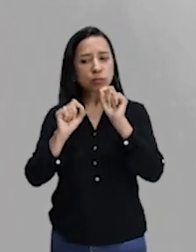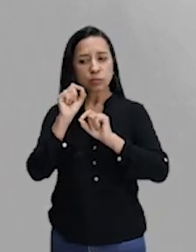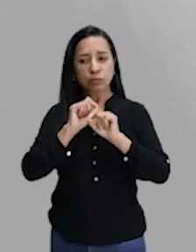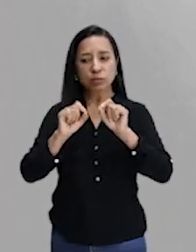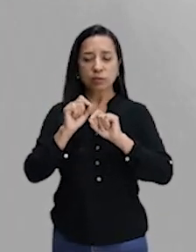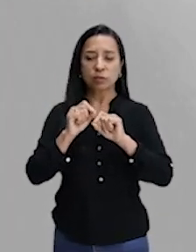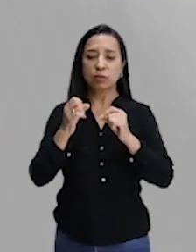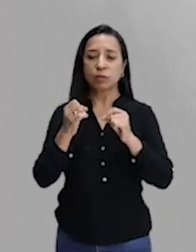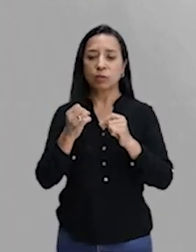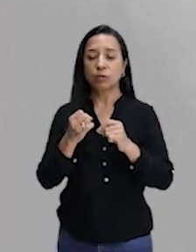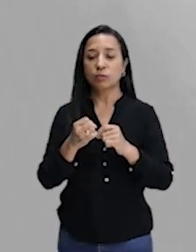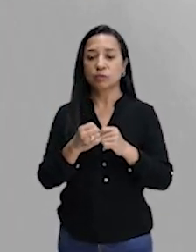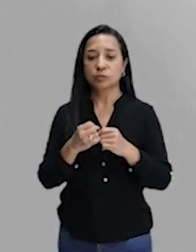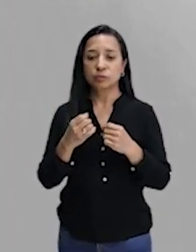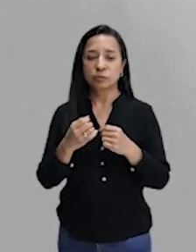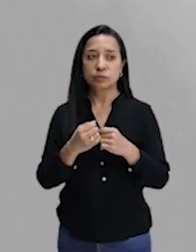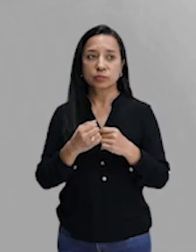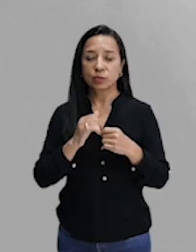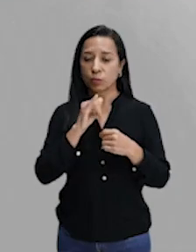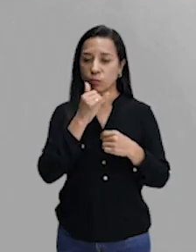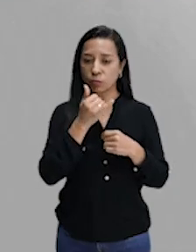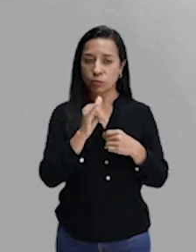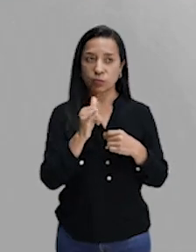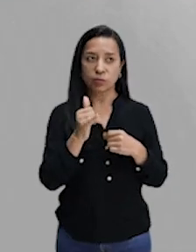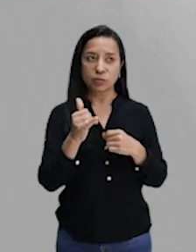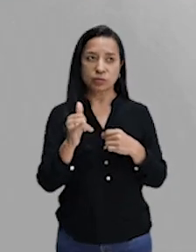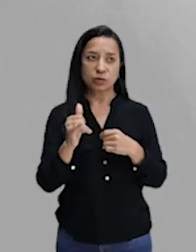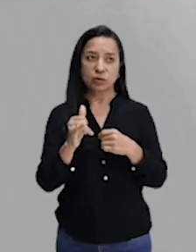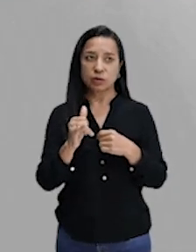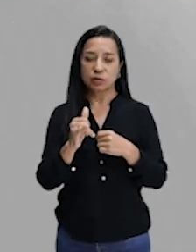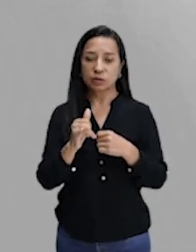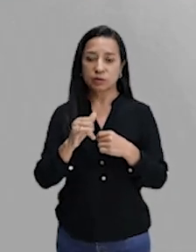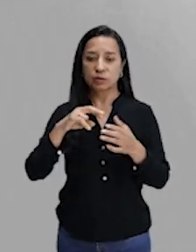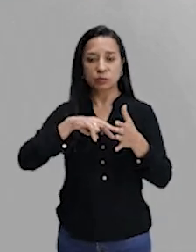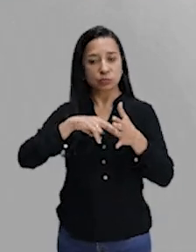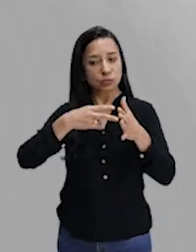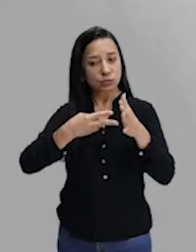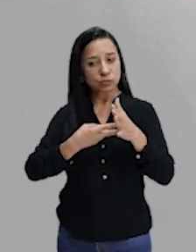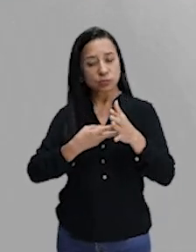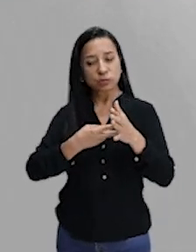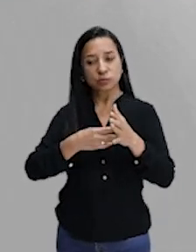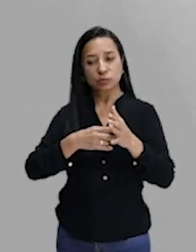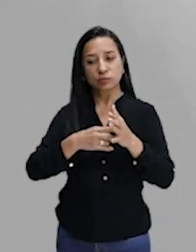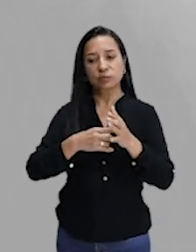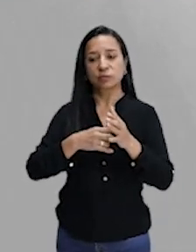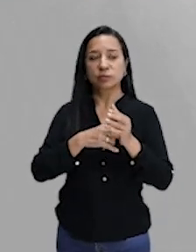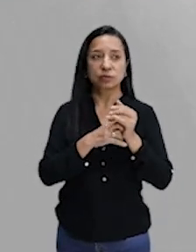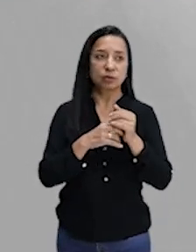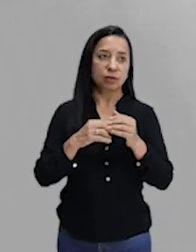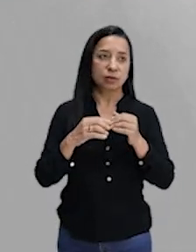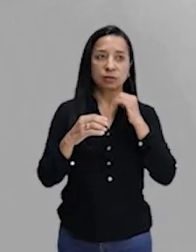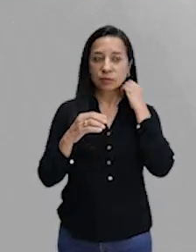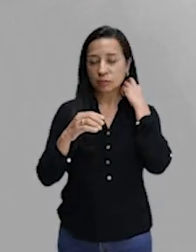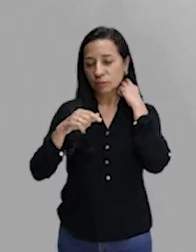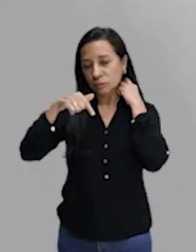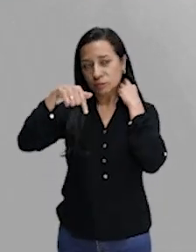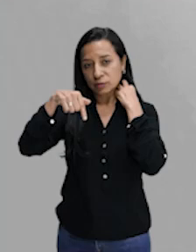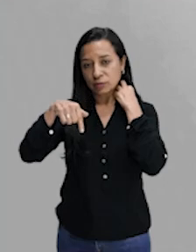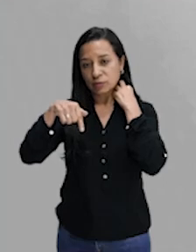que corrente elétrica é carga dividido pelo tempo